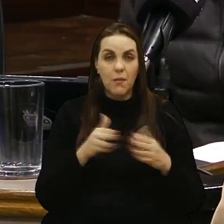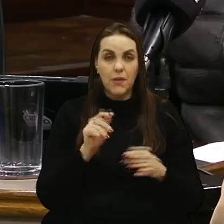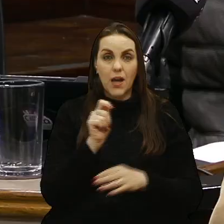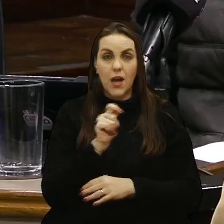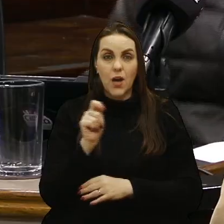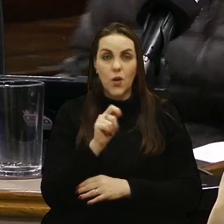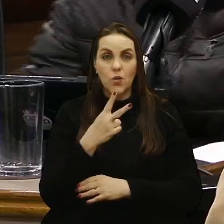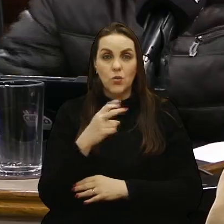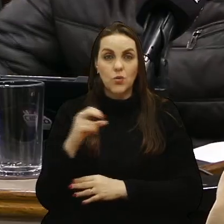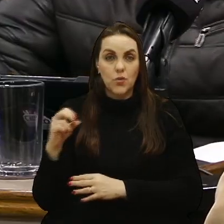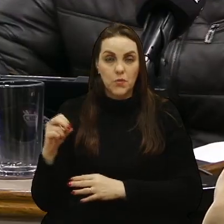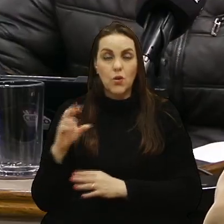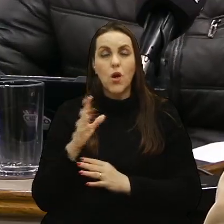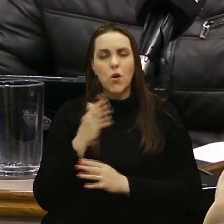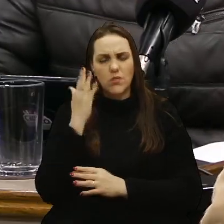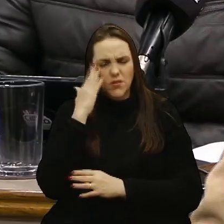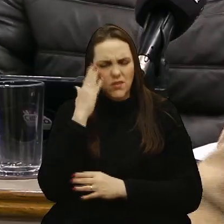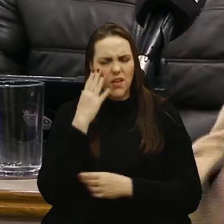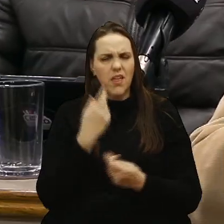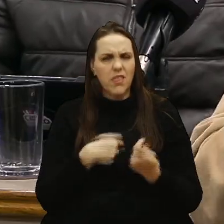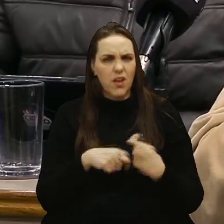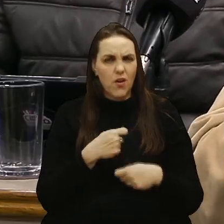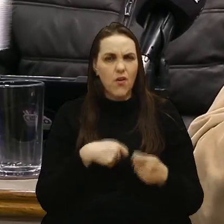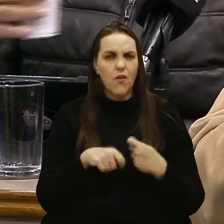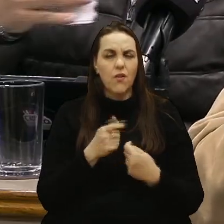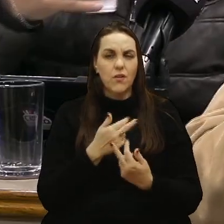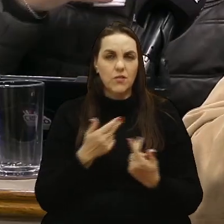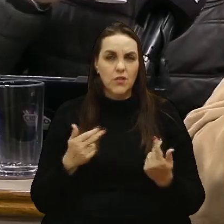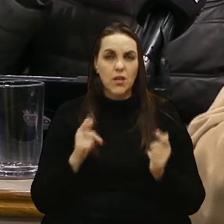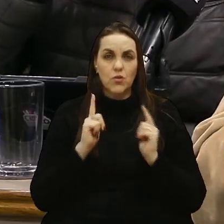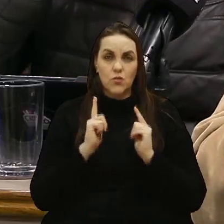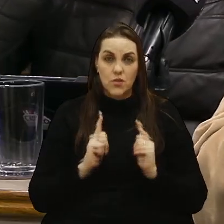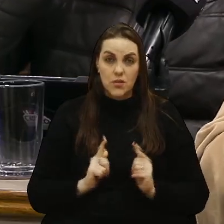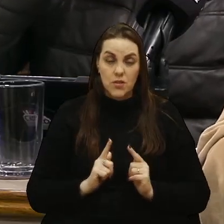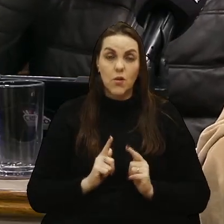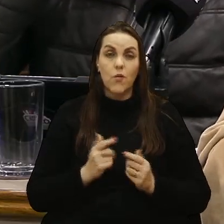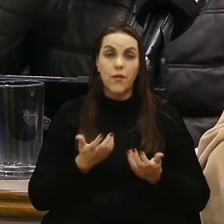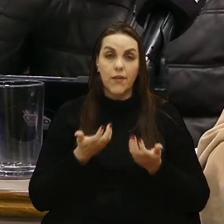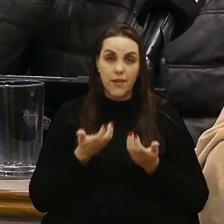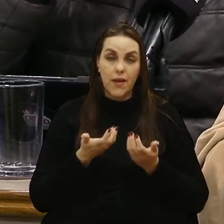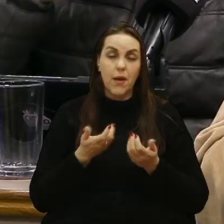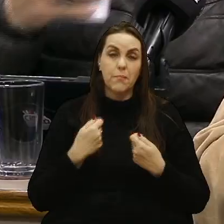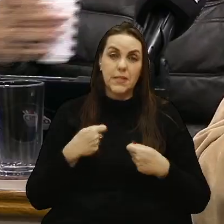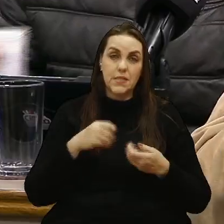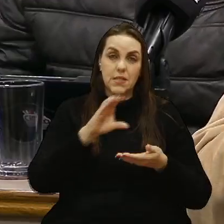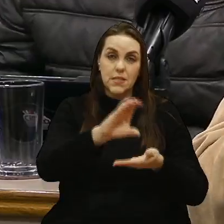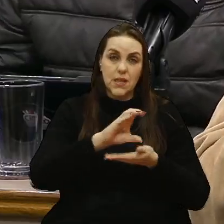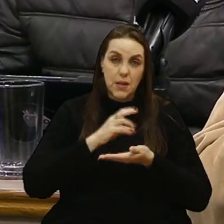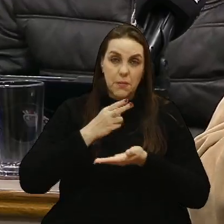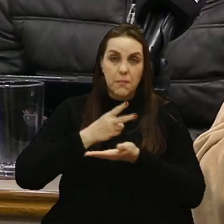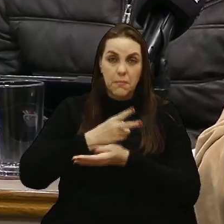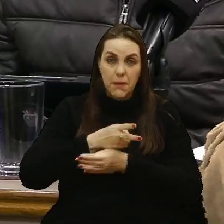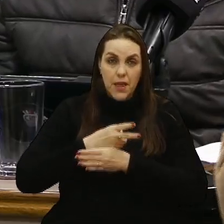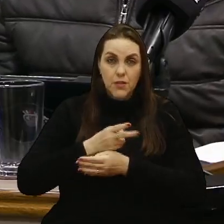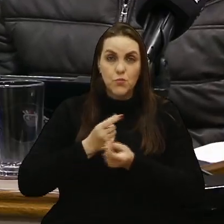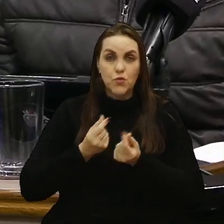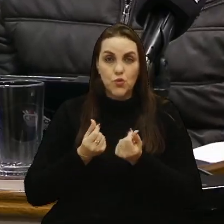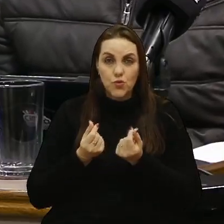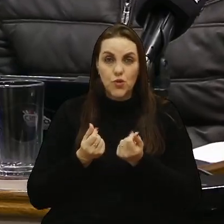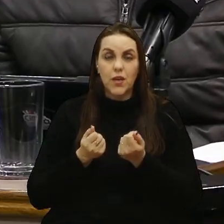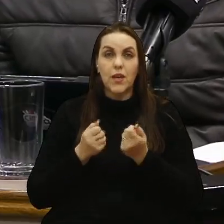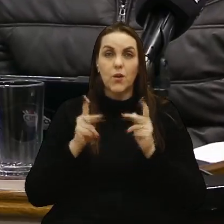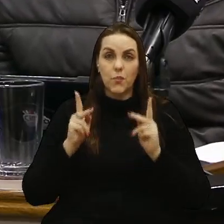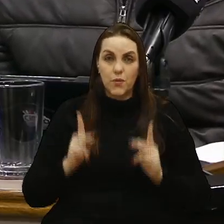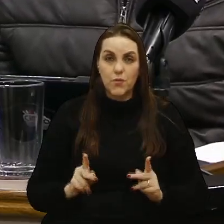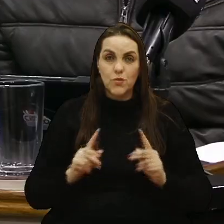com o negócio, fazer gestão, de vez em quando requer recrutamento de recursos financeiros, de pessoal, de materiais,